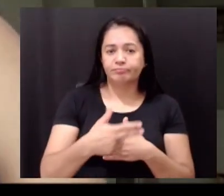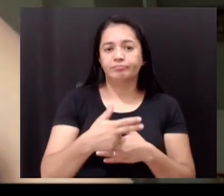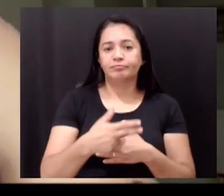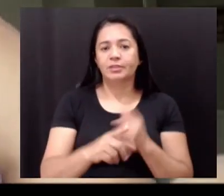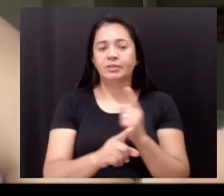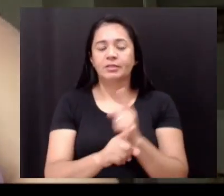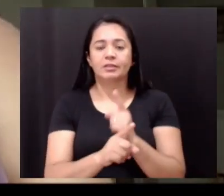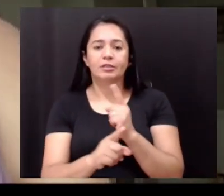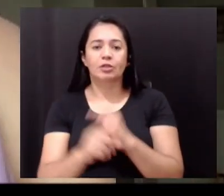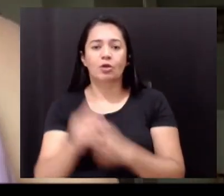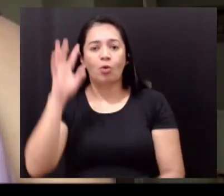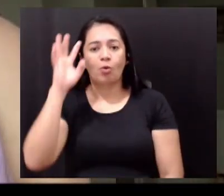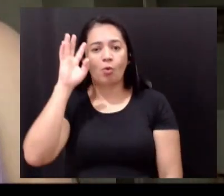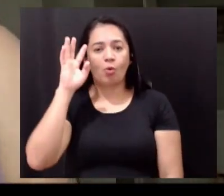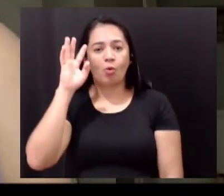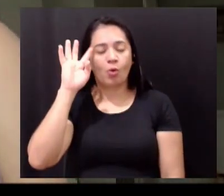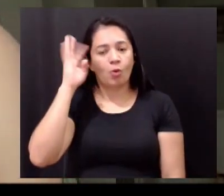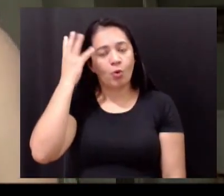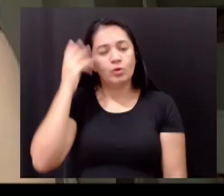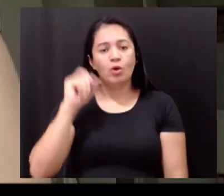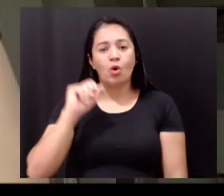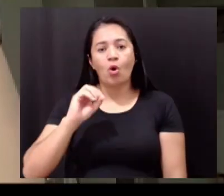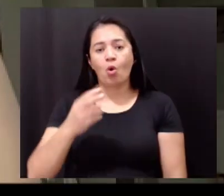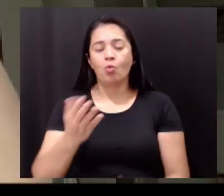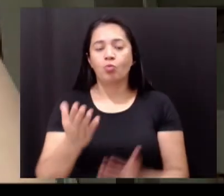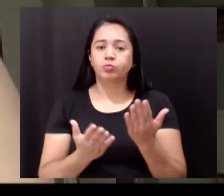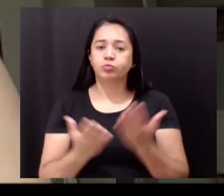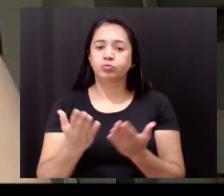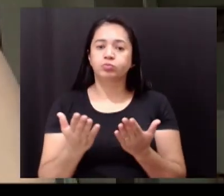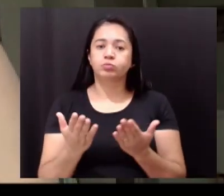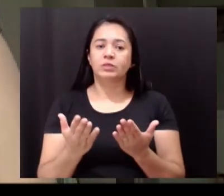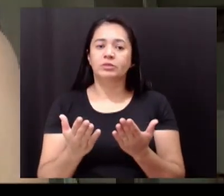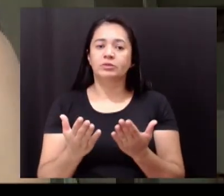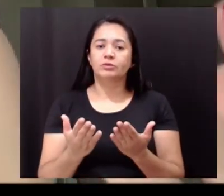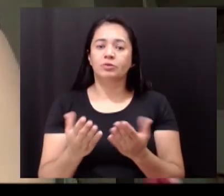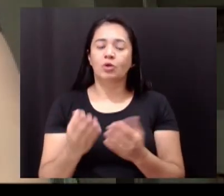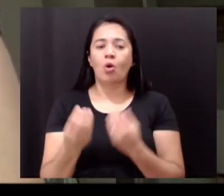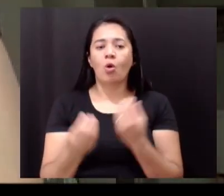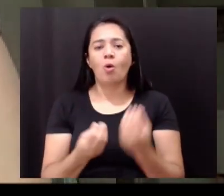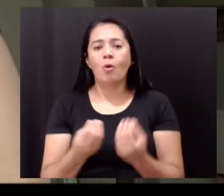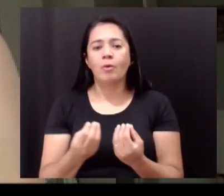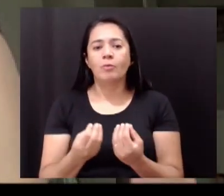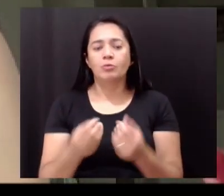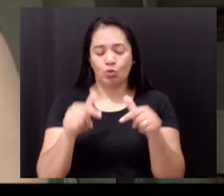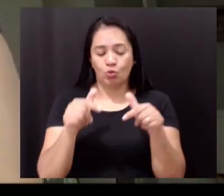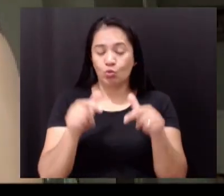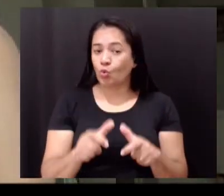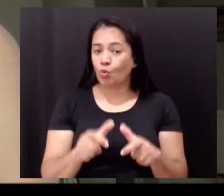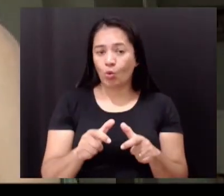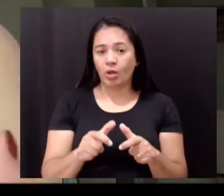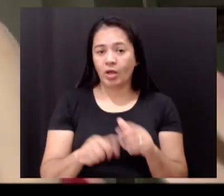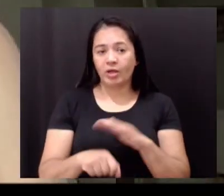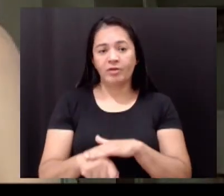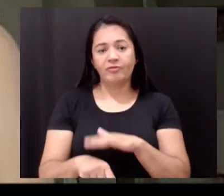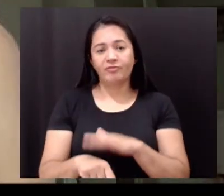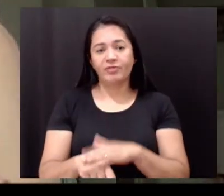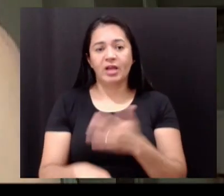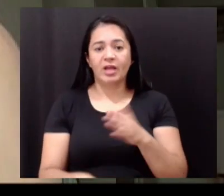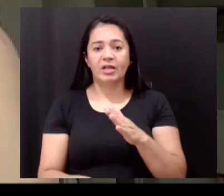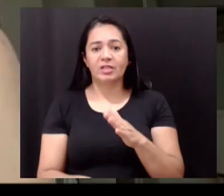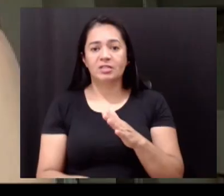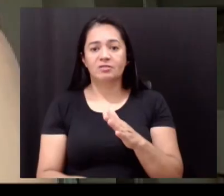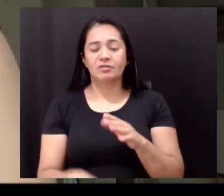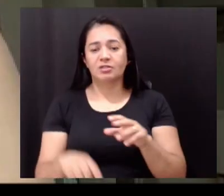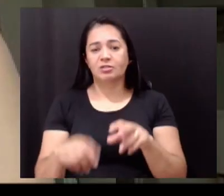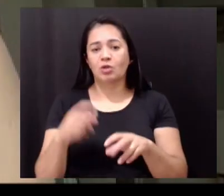mesmo fazer algum tratamento. Esses tratamentos, eles são tratamentos locais e que são feitos muitas vezes pelo próprio ginecologista ou pelo próprio